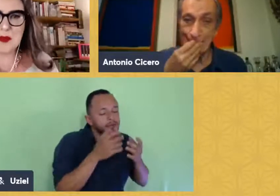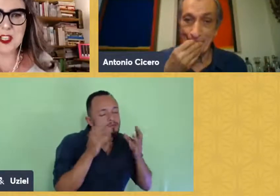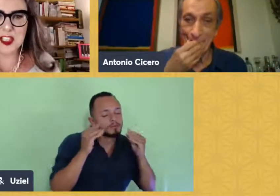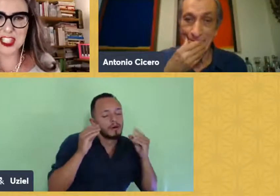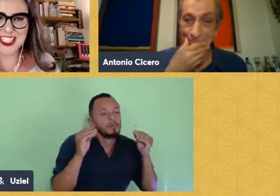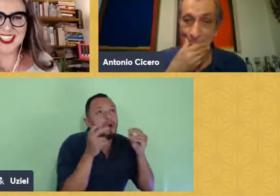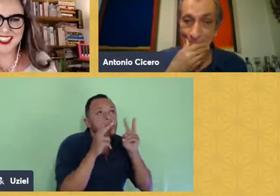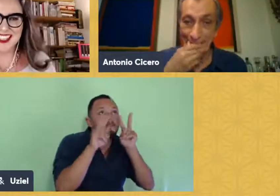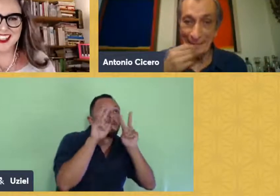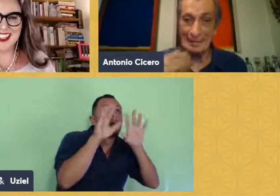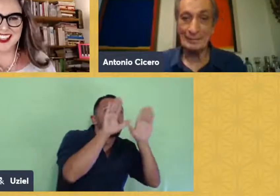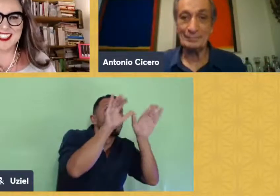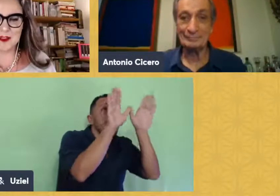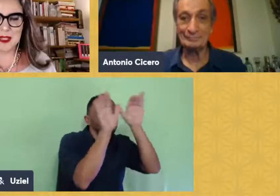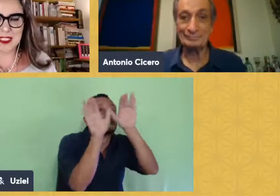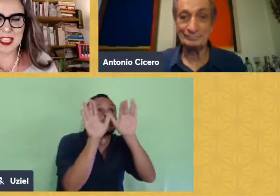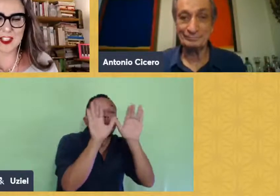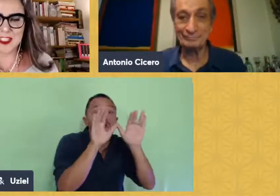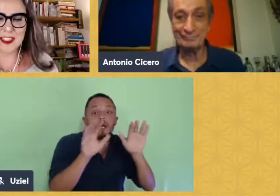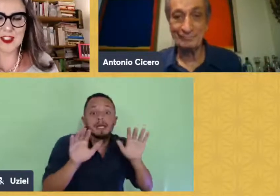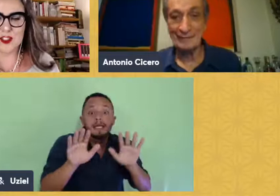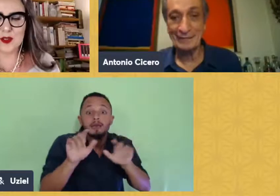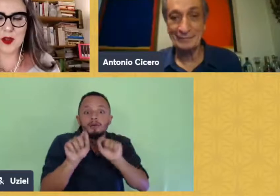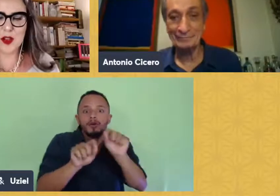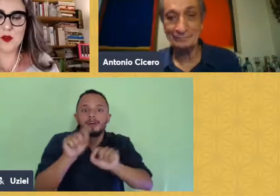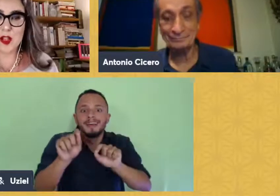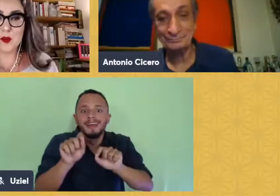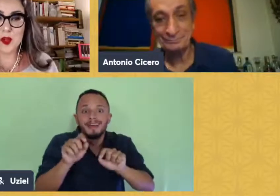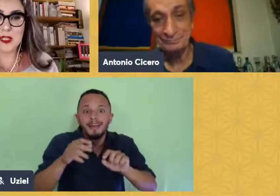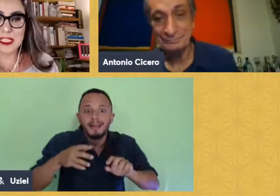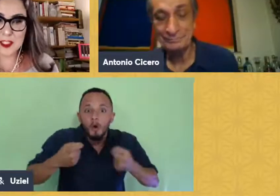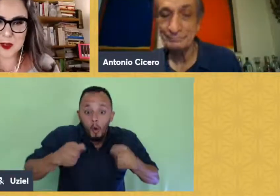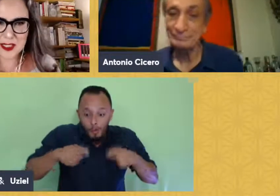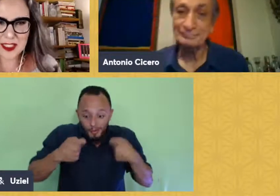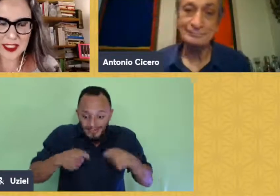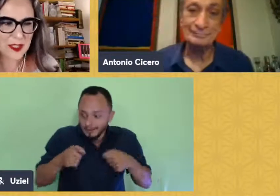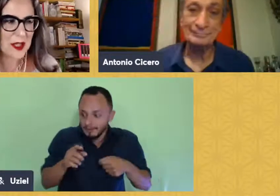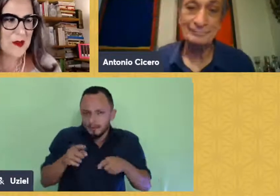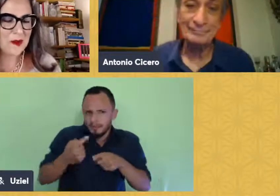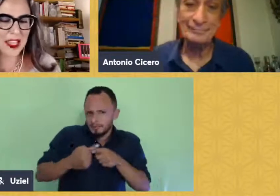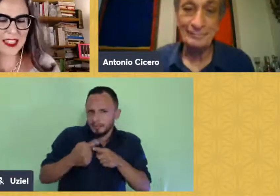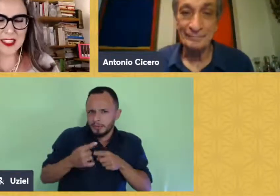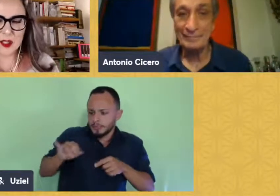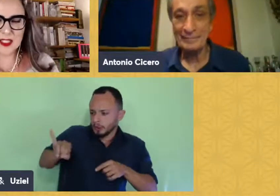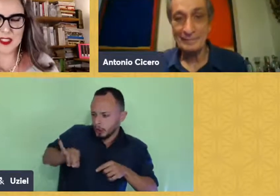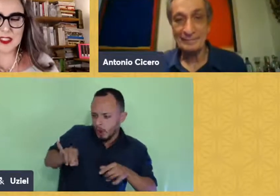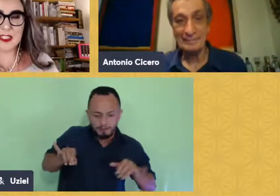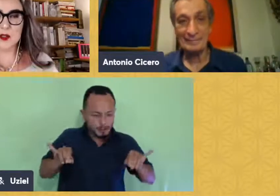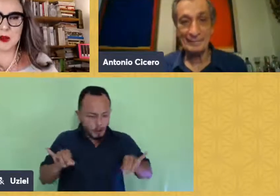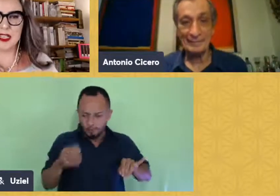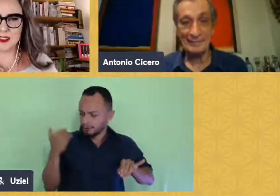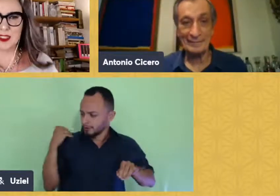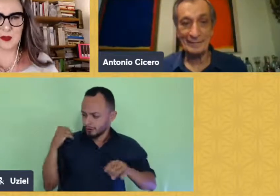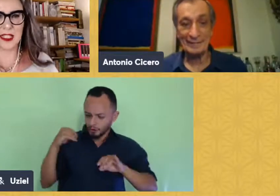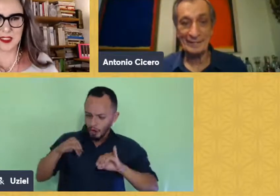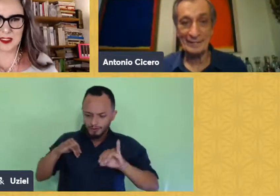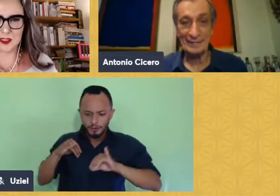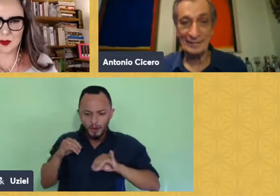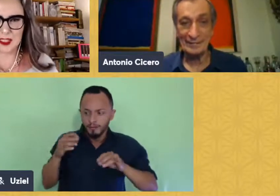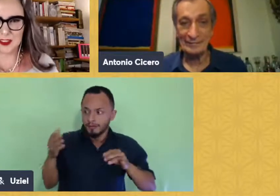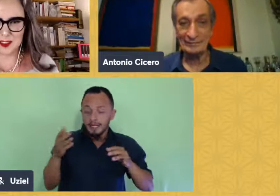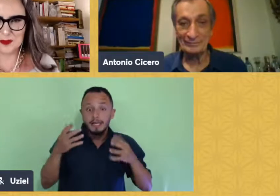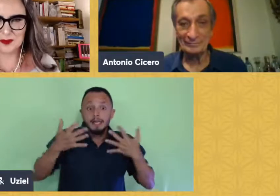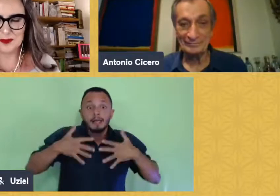se permitir esse presente. Nesse sentido, é um eu lírico, assim, da nossa existência humana nesse